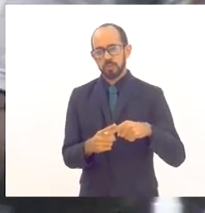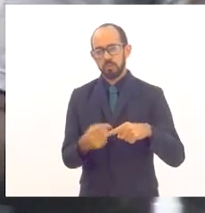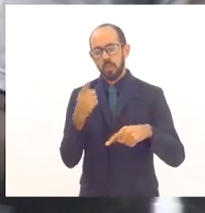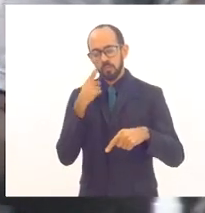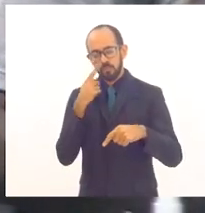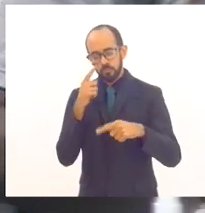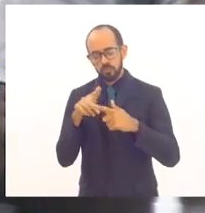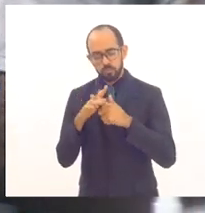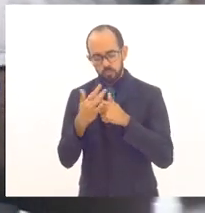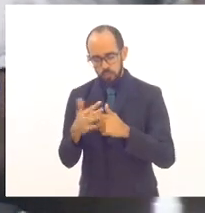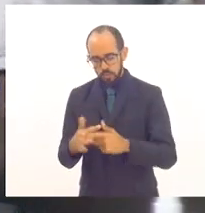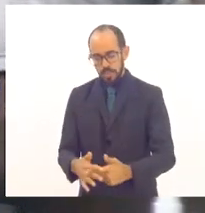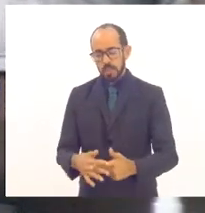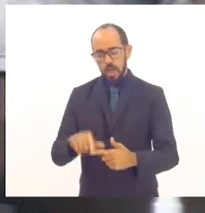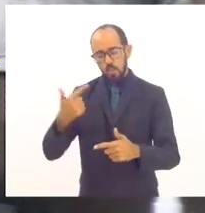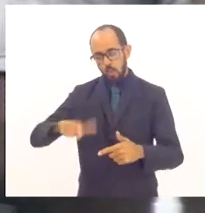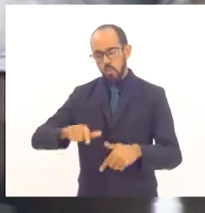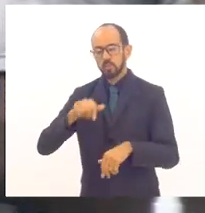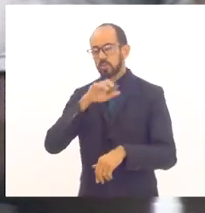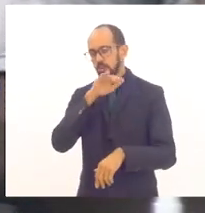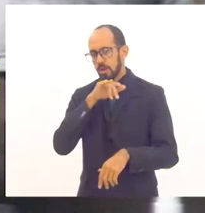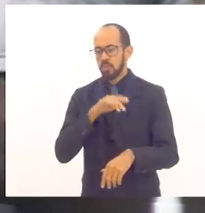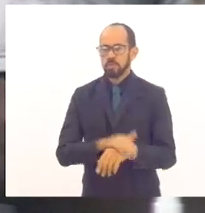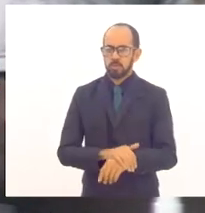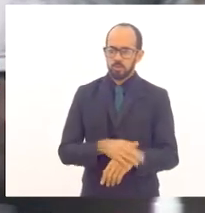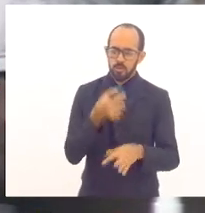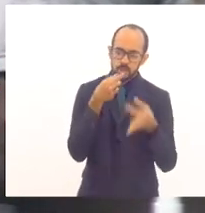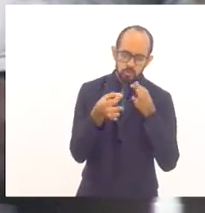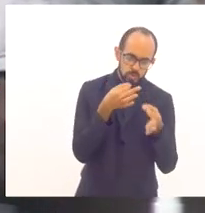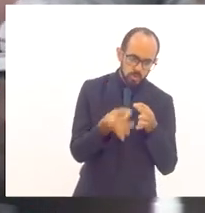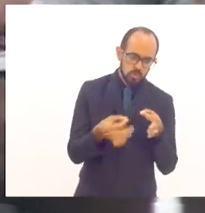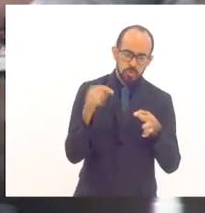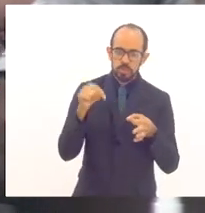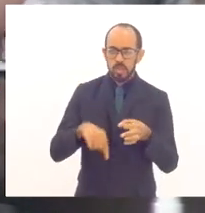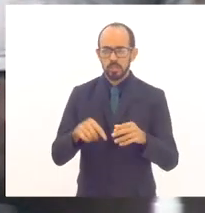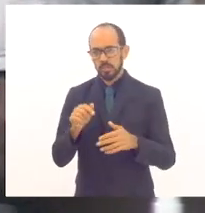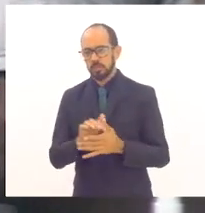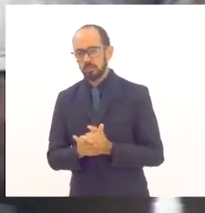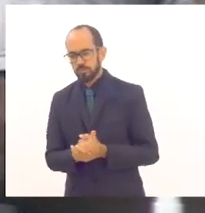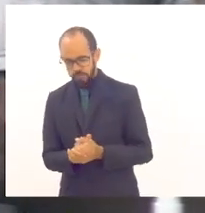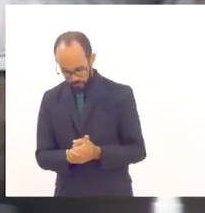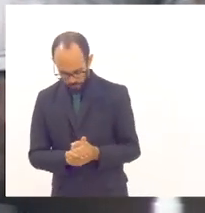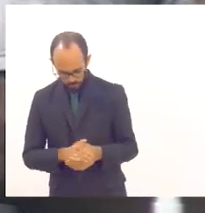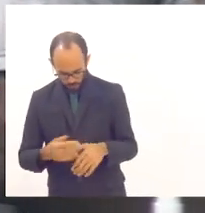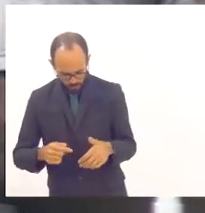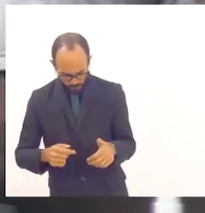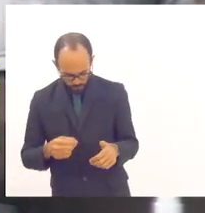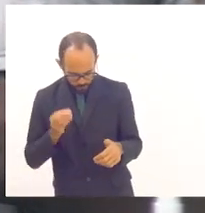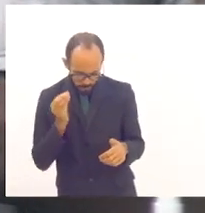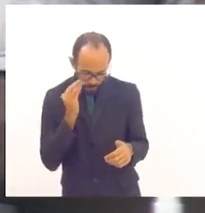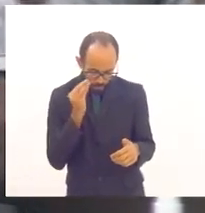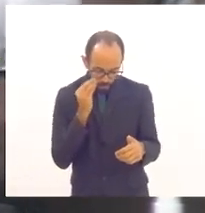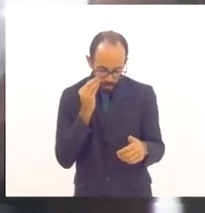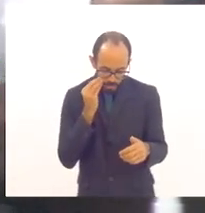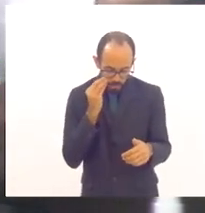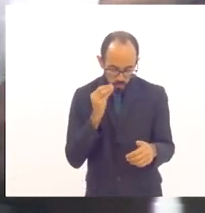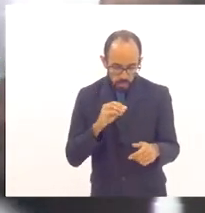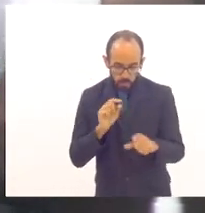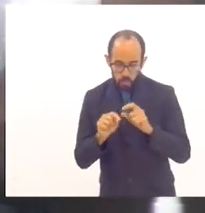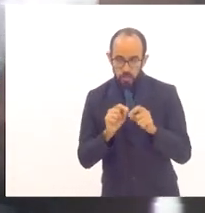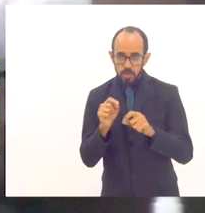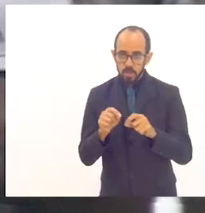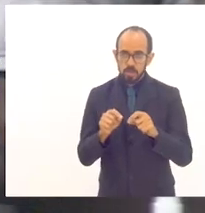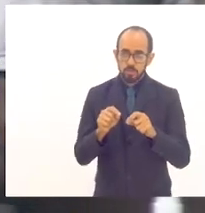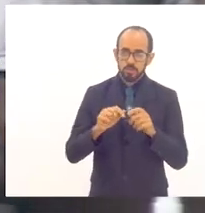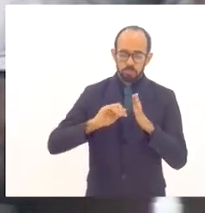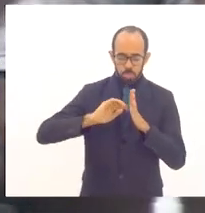vamos aperfeiçoar com essas sugestões que foram dadas, de forma que não haja a eliminação.